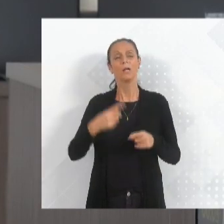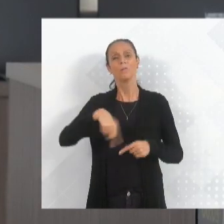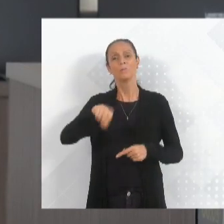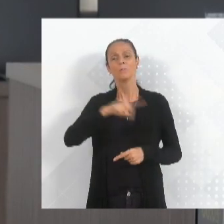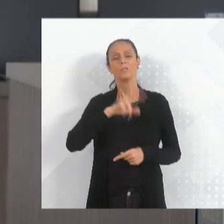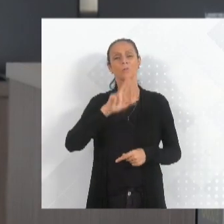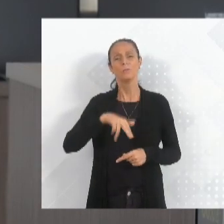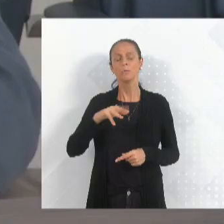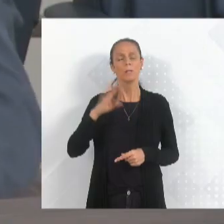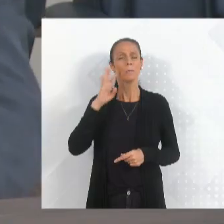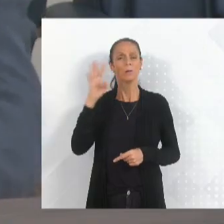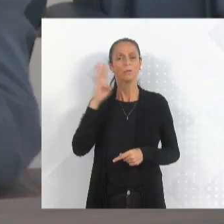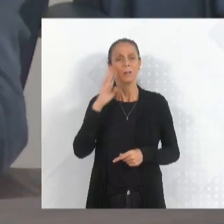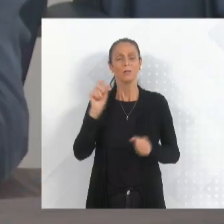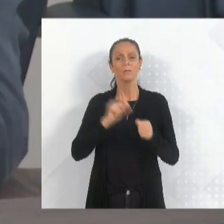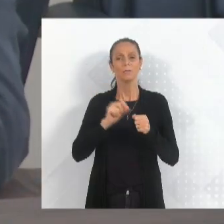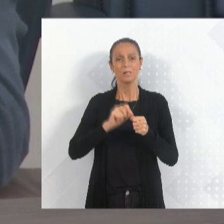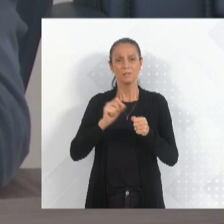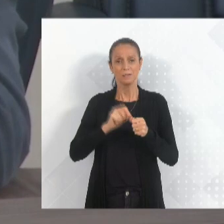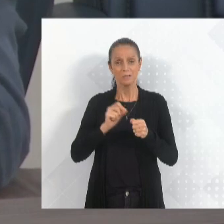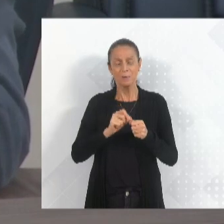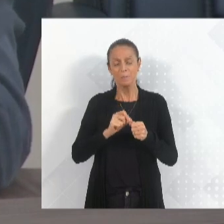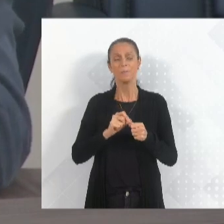cidade? Então,